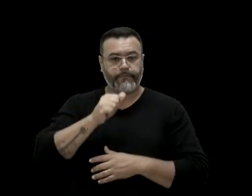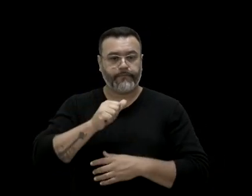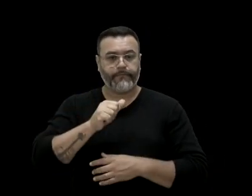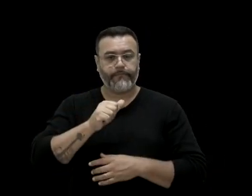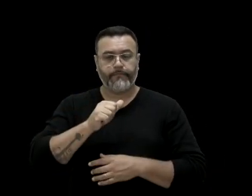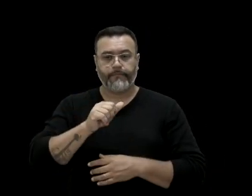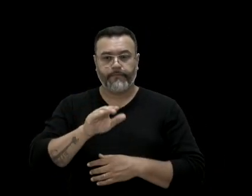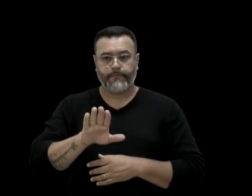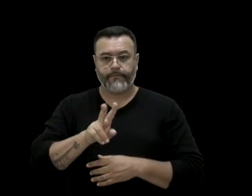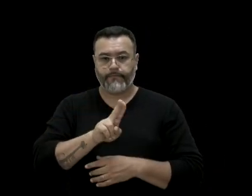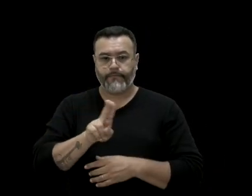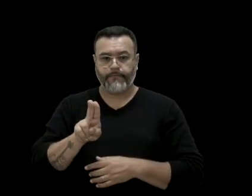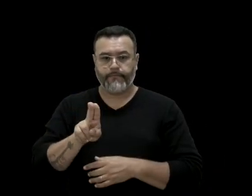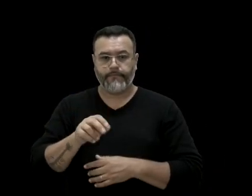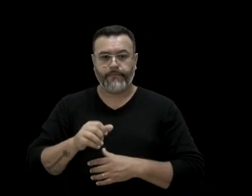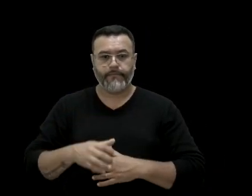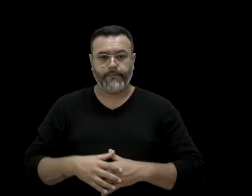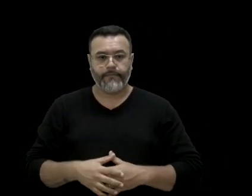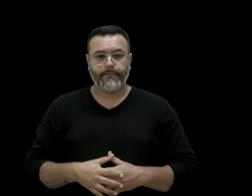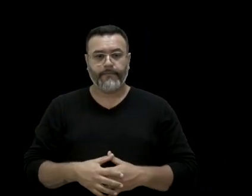dela aqui, só um minuto.